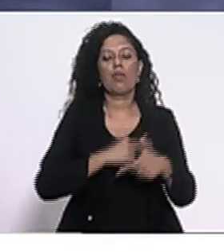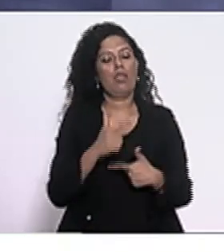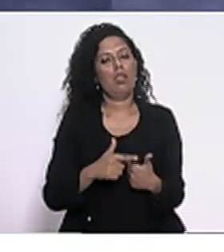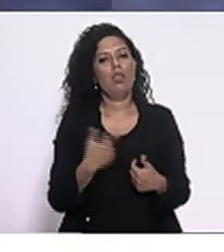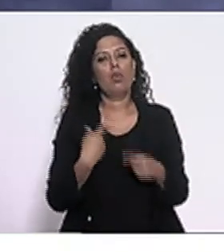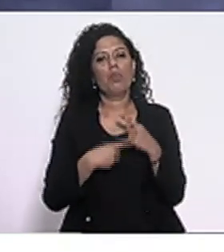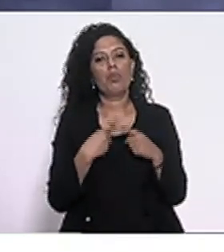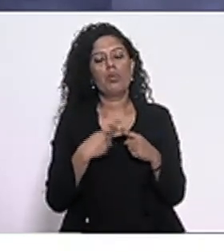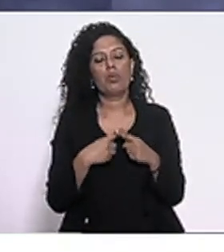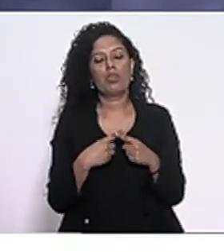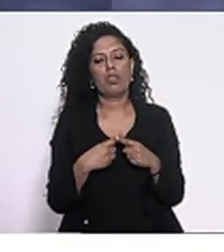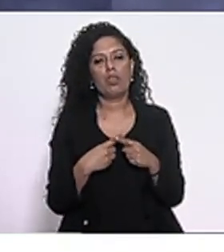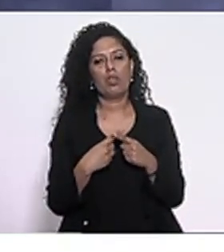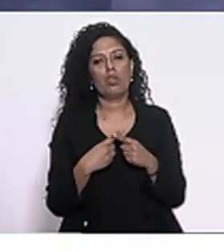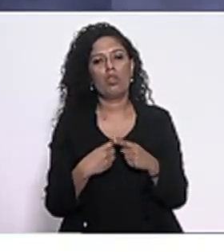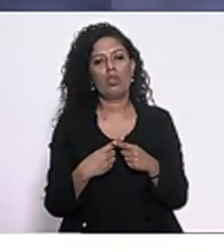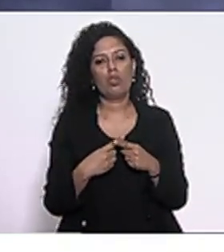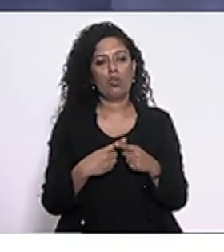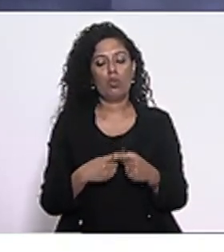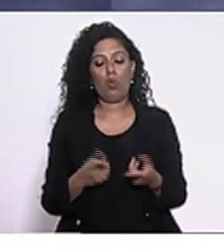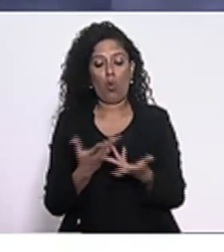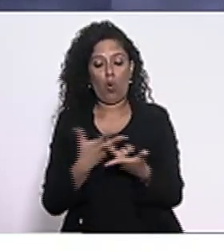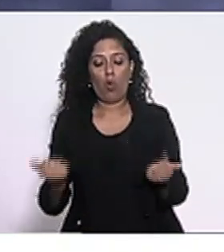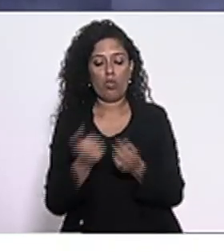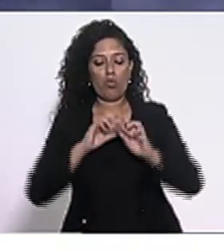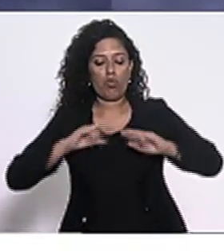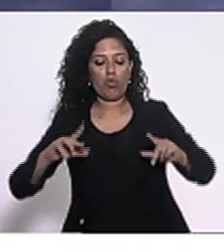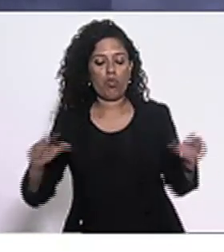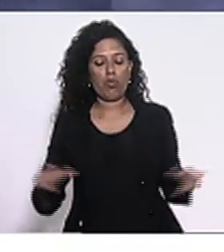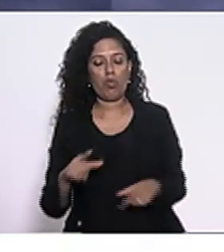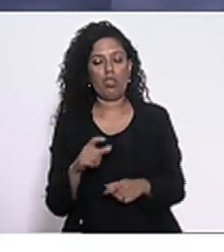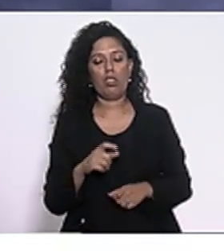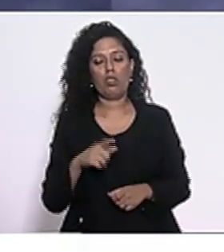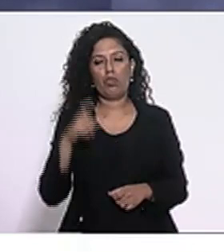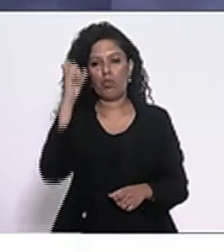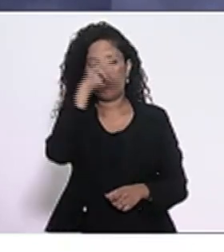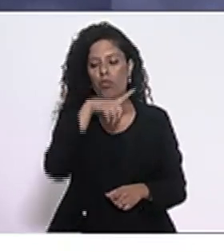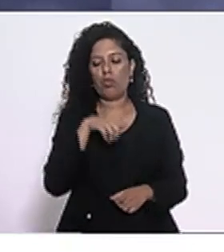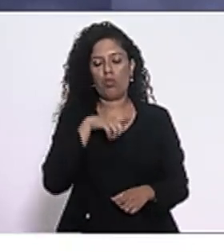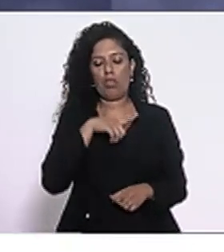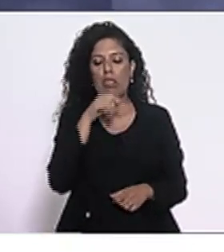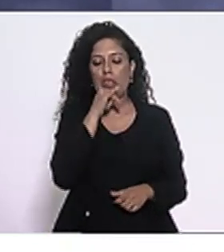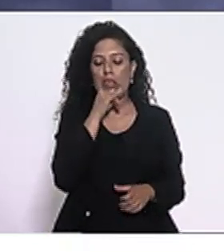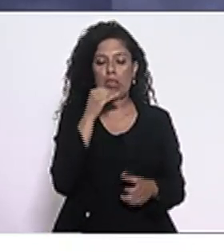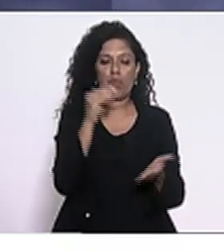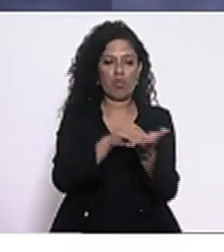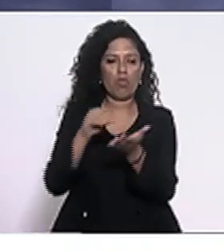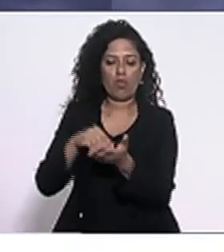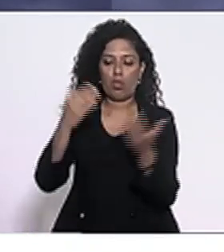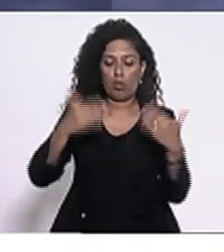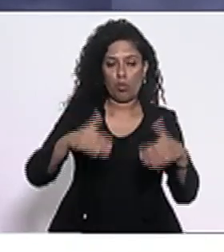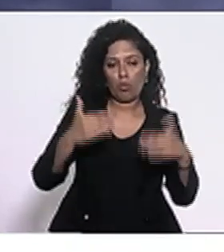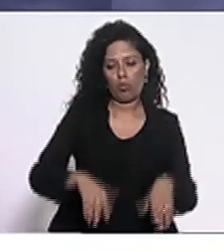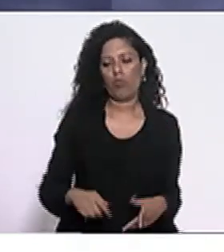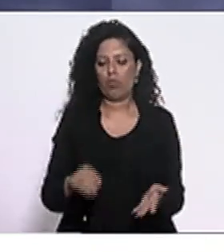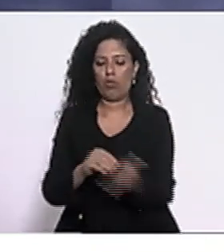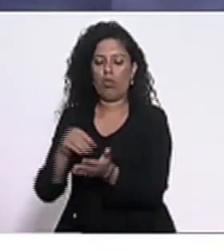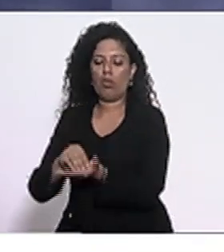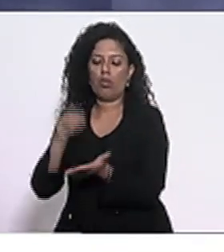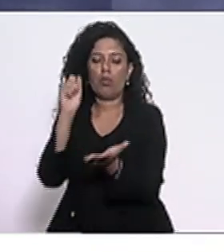porque por conta de toda a dificuldade que nós tínhamos enquanto realização de concurso, enquanto reposição